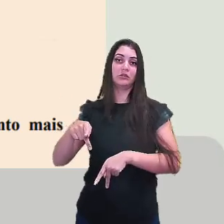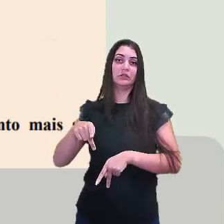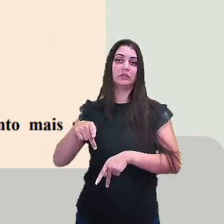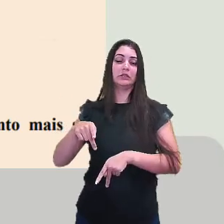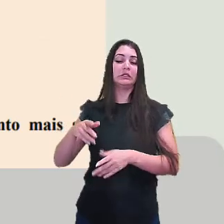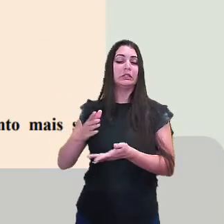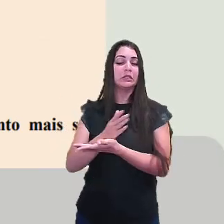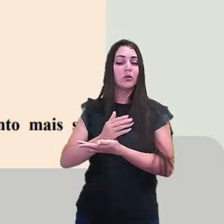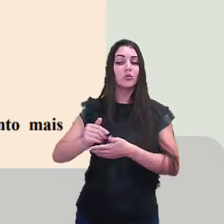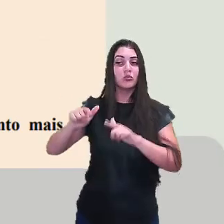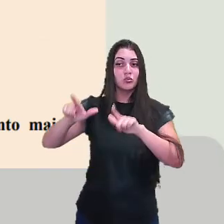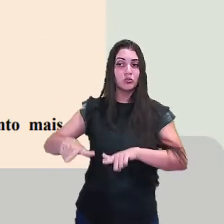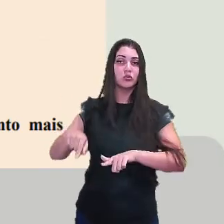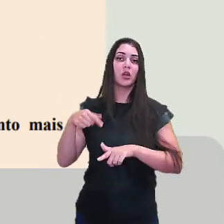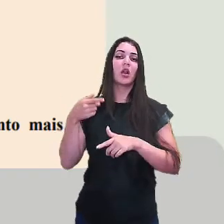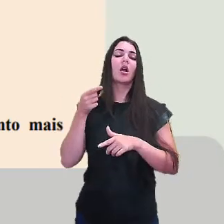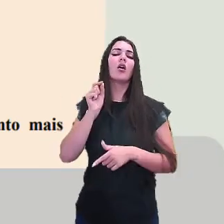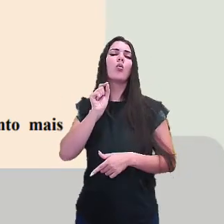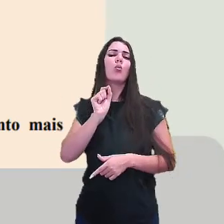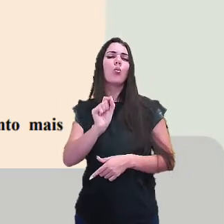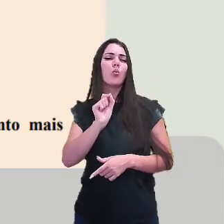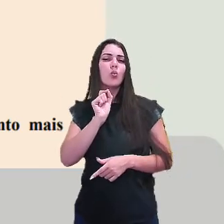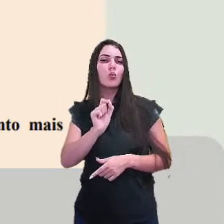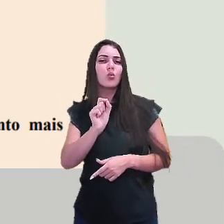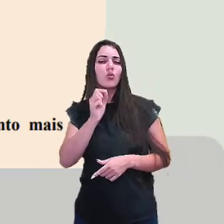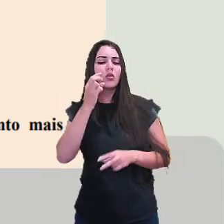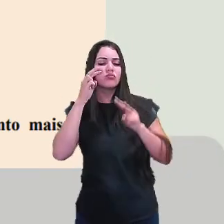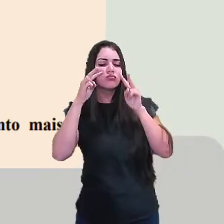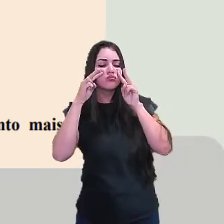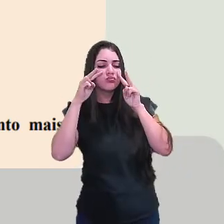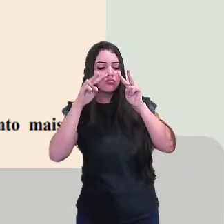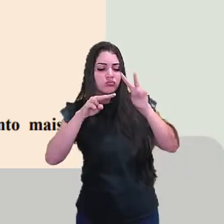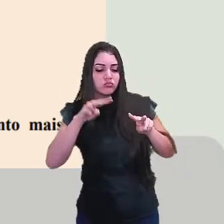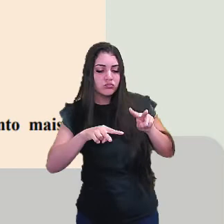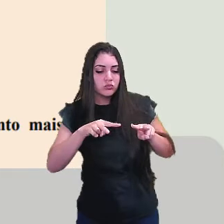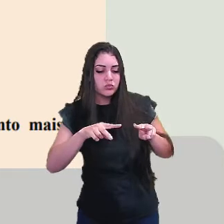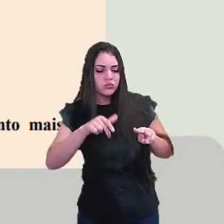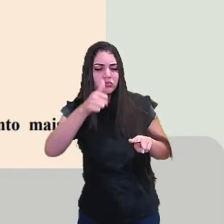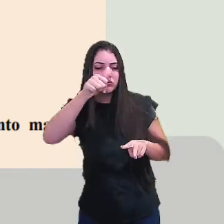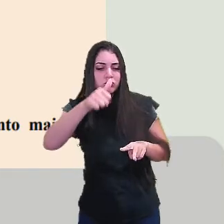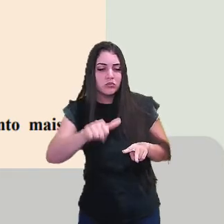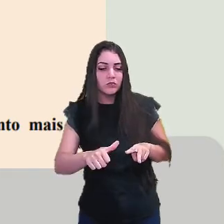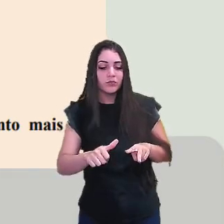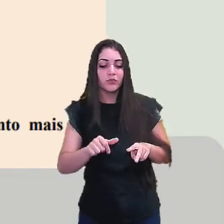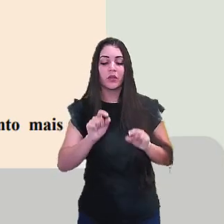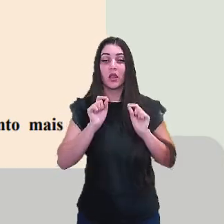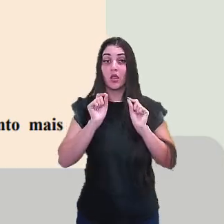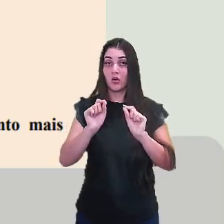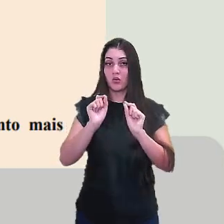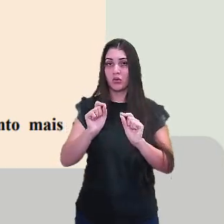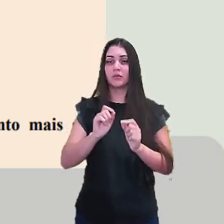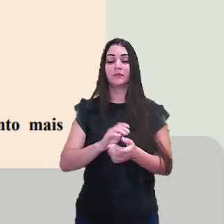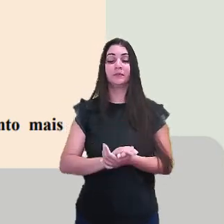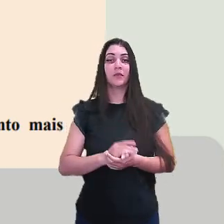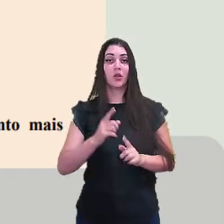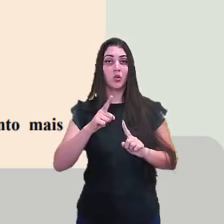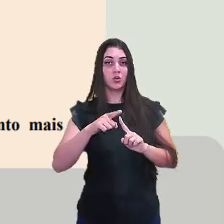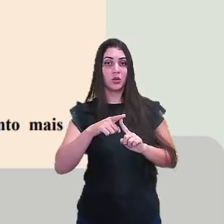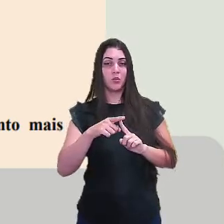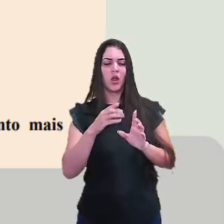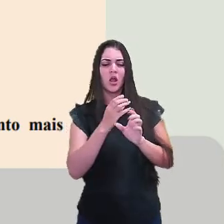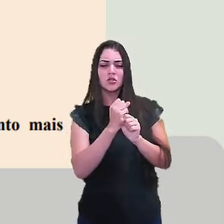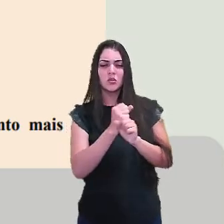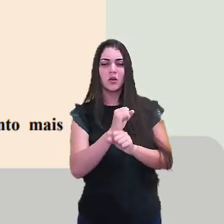lugar. Então, o que é que eles analisam lá? Então, os critérios utilizados para calcular o IDH